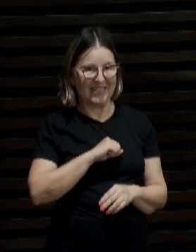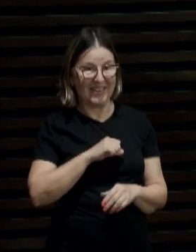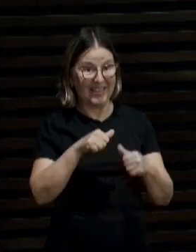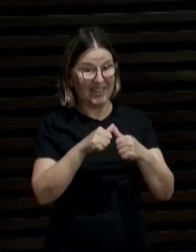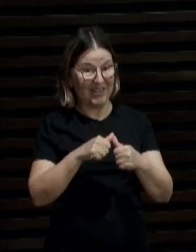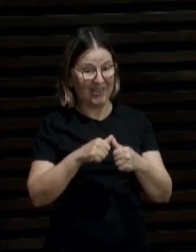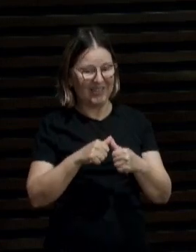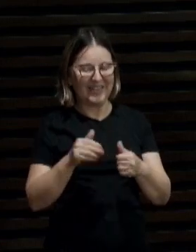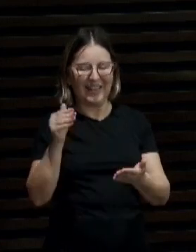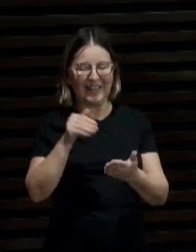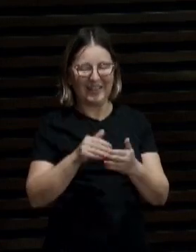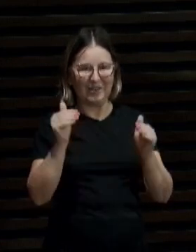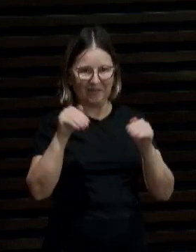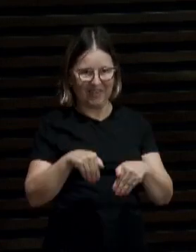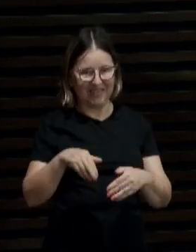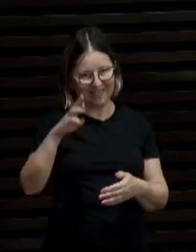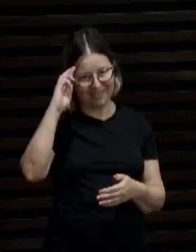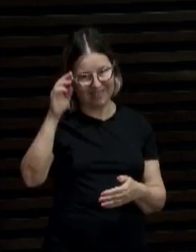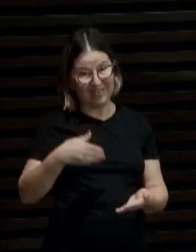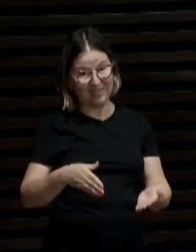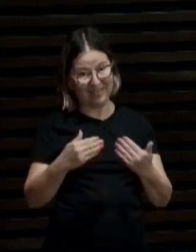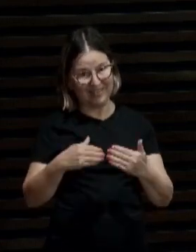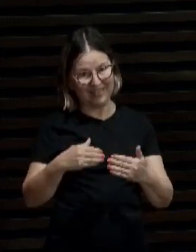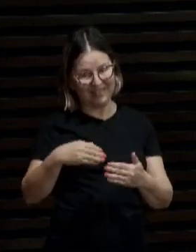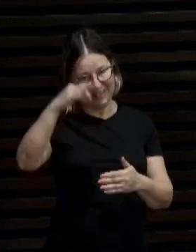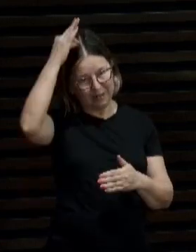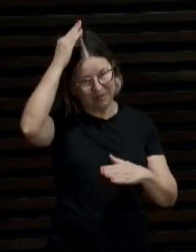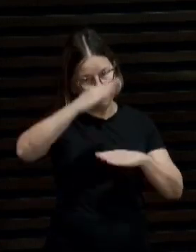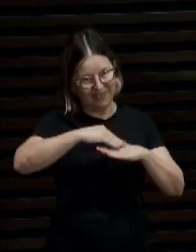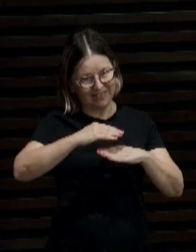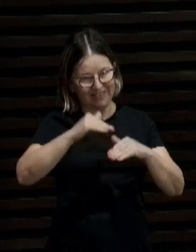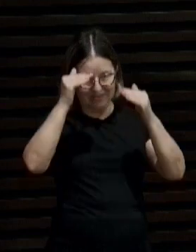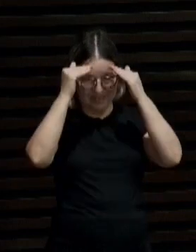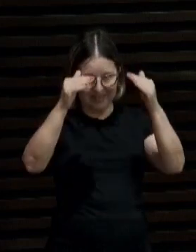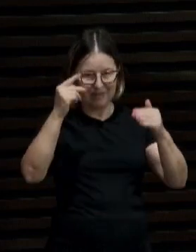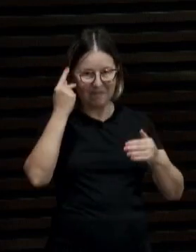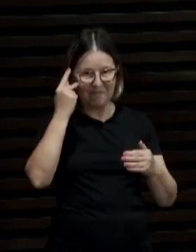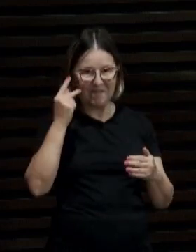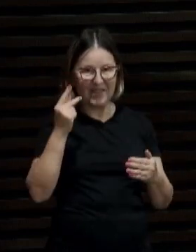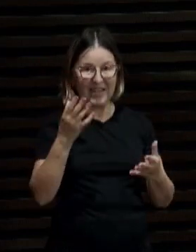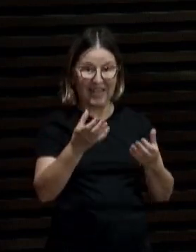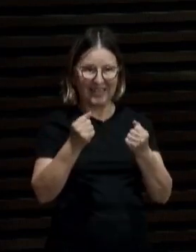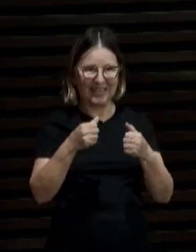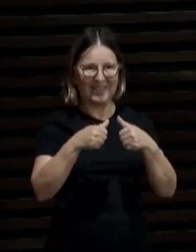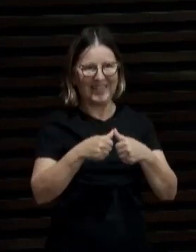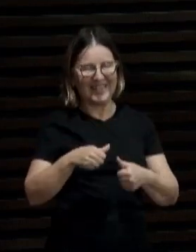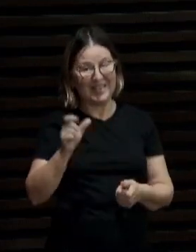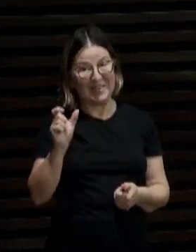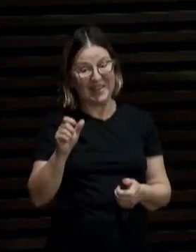Que o Senhor nos conceda espírito de mansidão e obediência para acolhermos esta palavra em